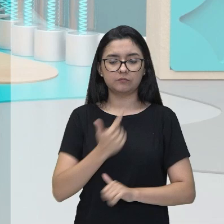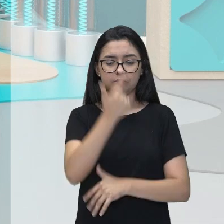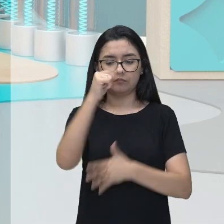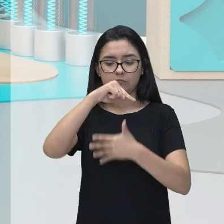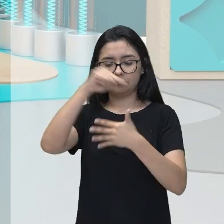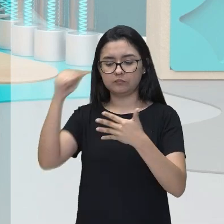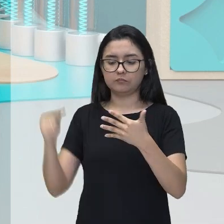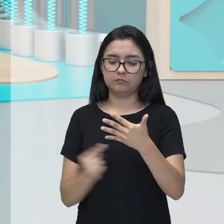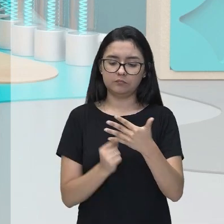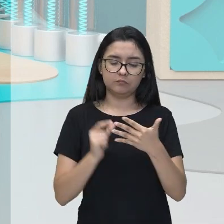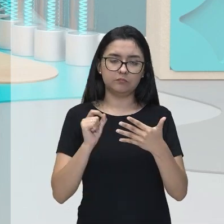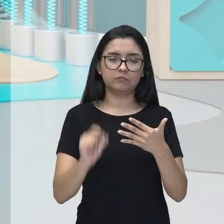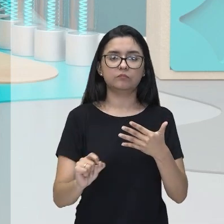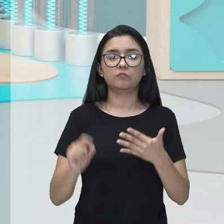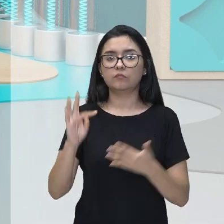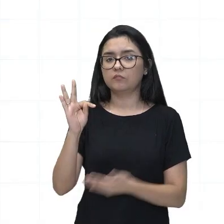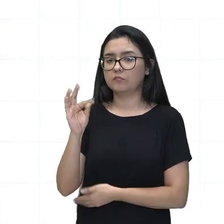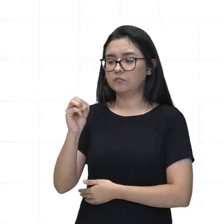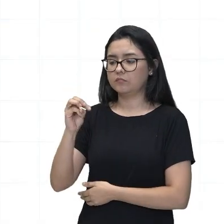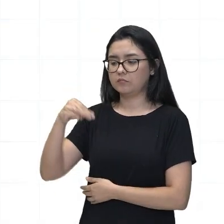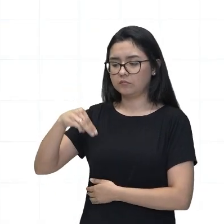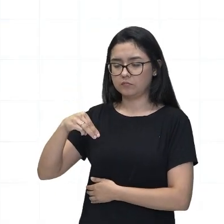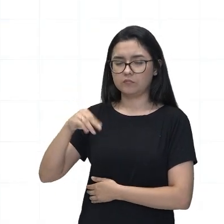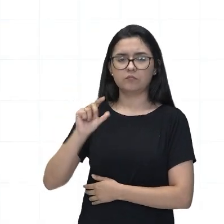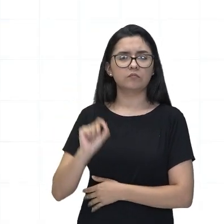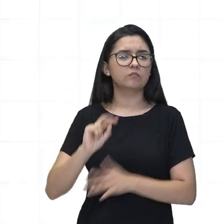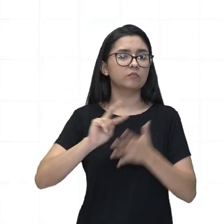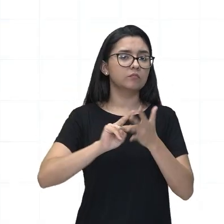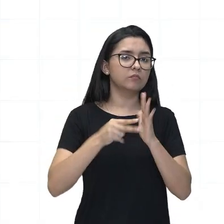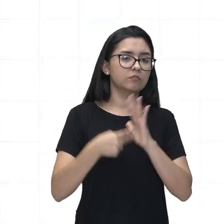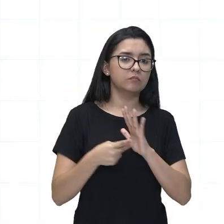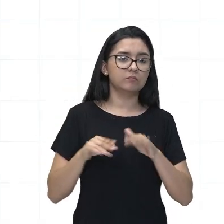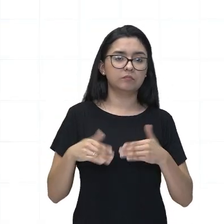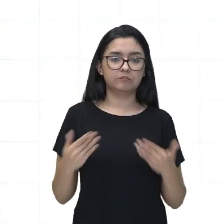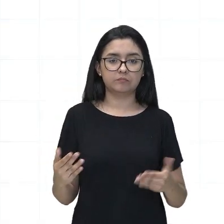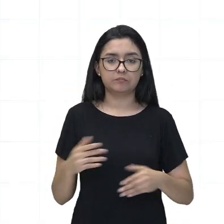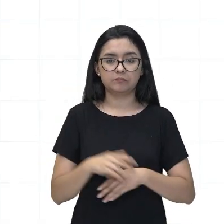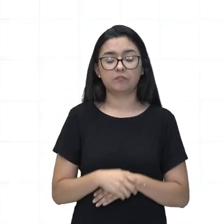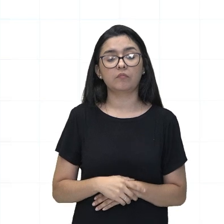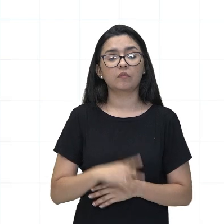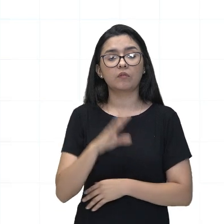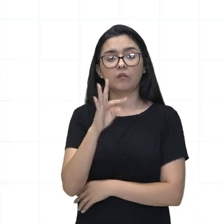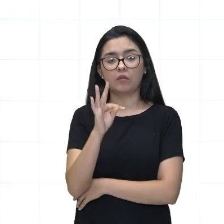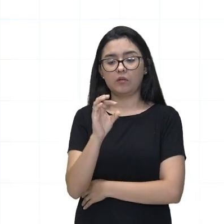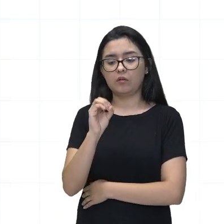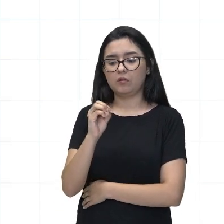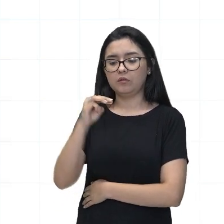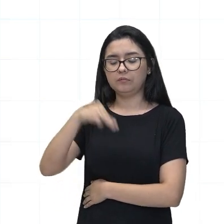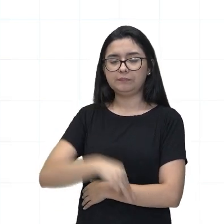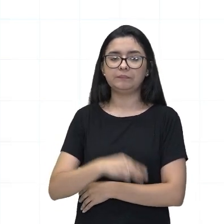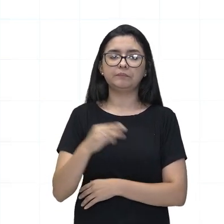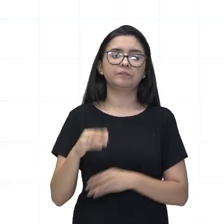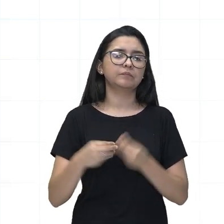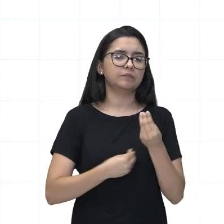o tom. O que vem a ser o tom? O tom ele corresponde à quantidade de